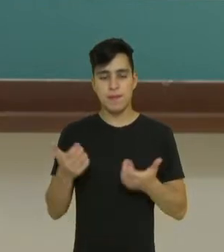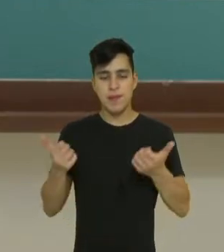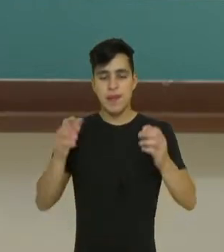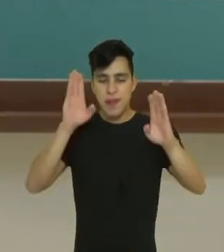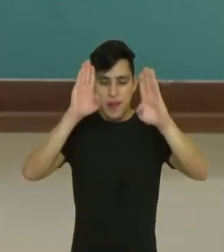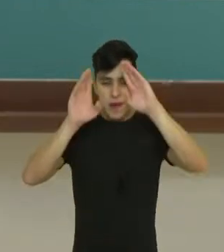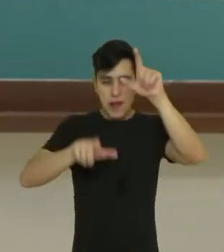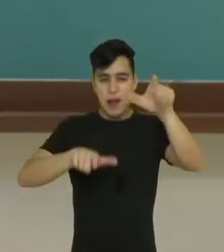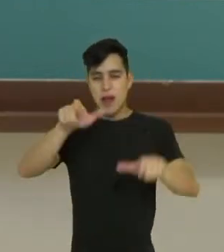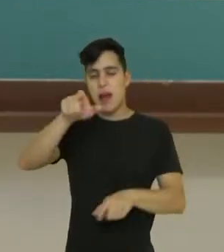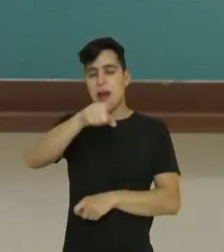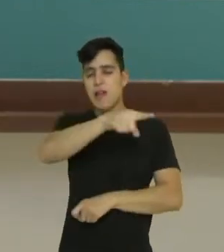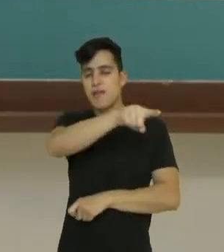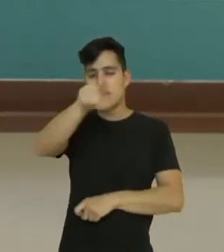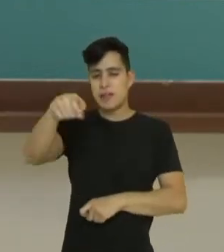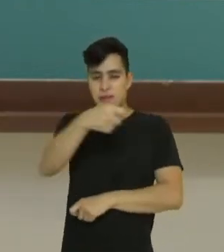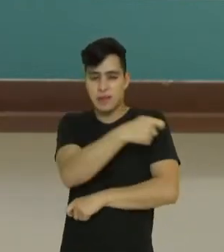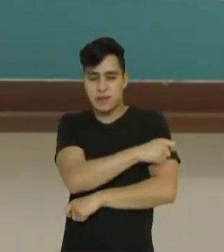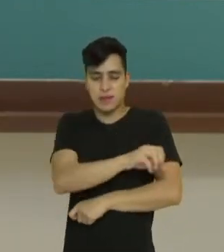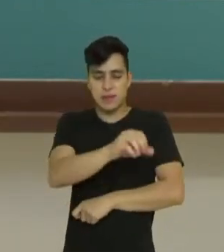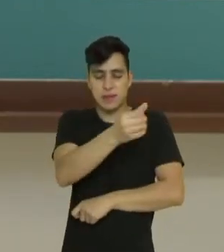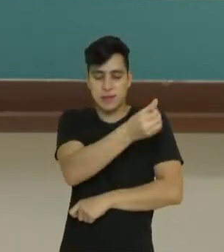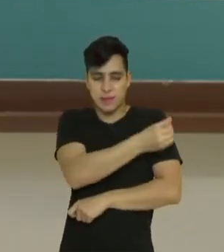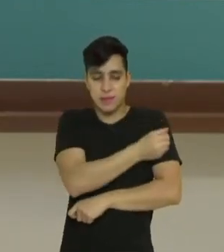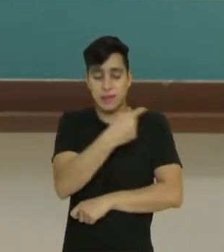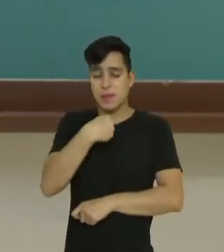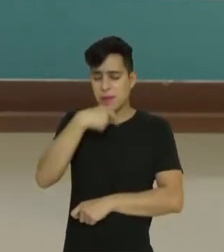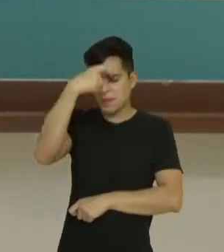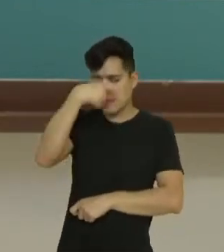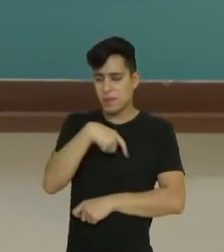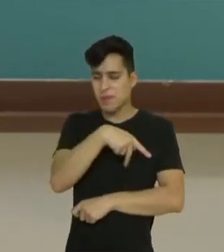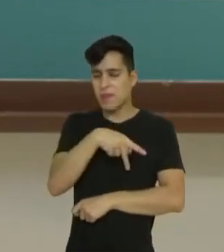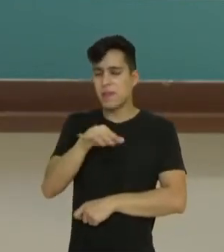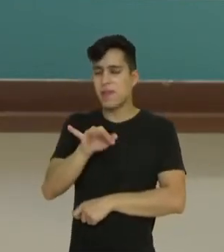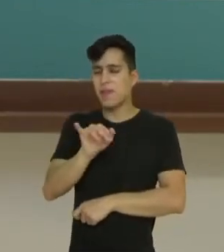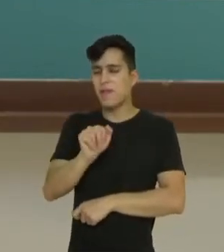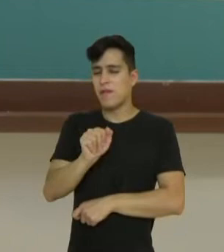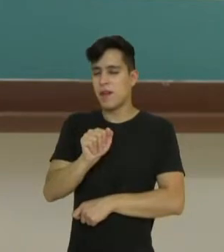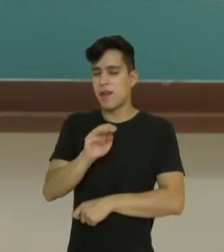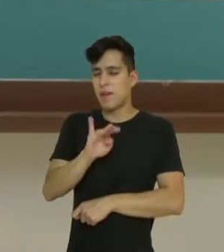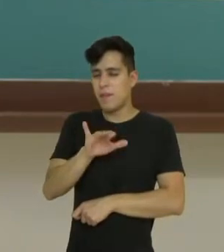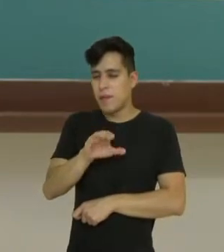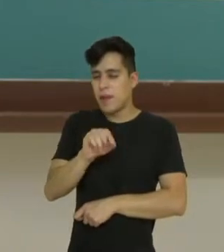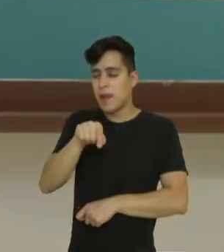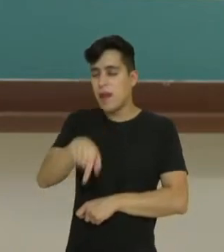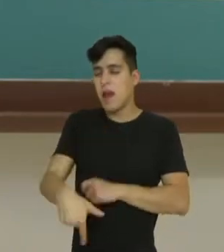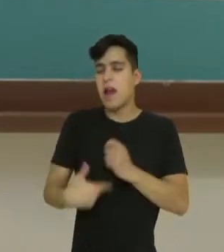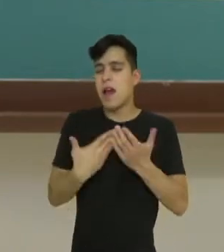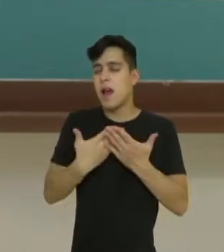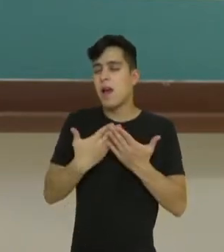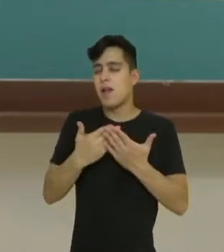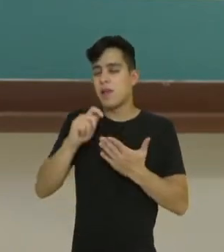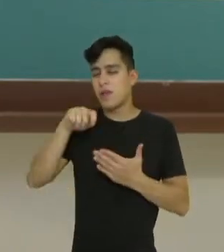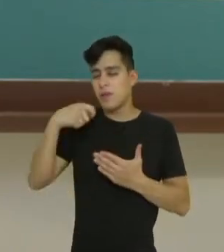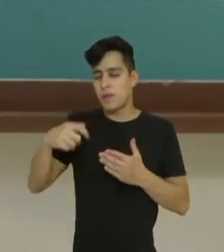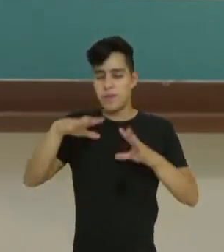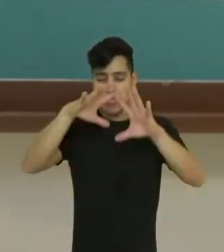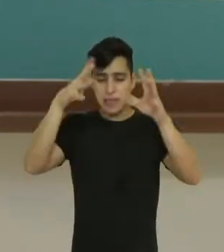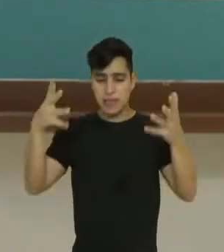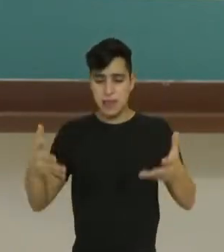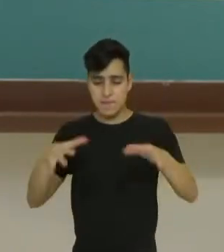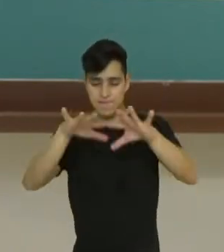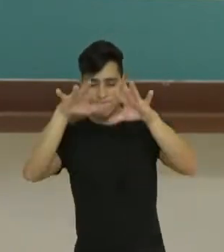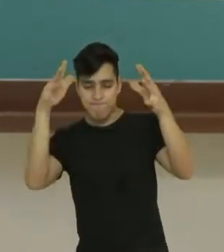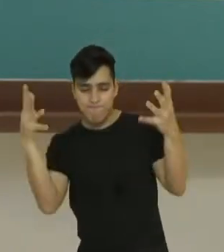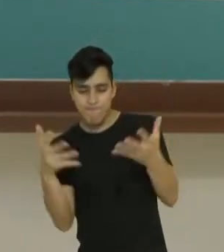Olá, estudantes do sexto ano! Aqui é o professor Fabiano e nessa aula nós vamos falar sobre a litosfera. Mas antes de falarmos sobre ela,